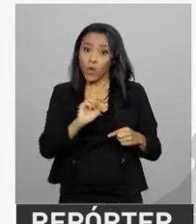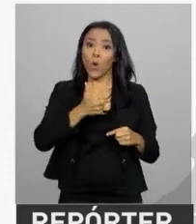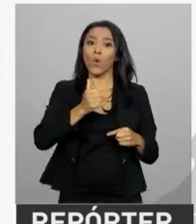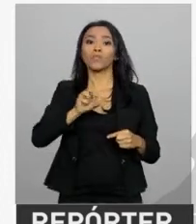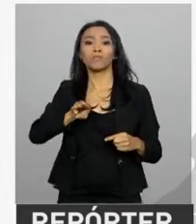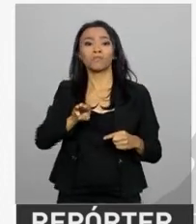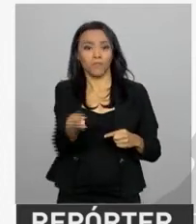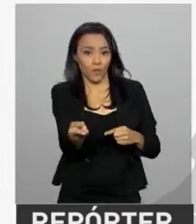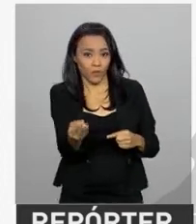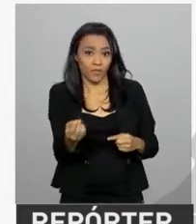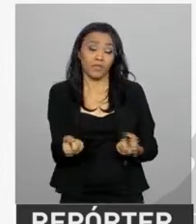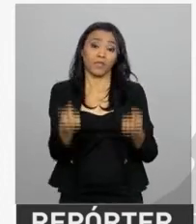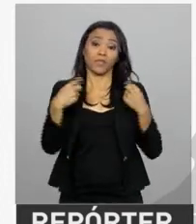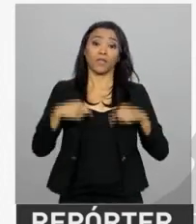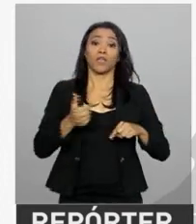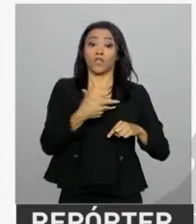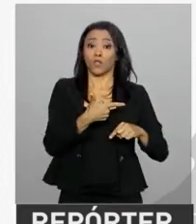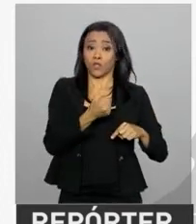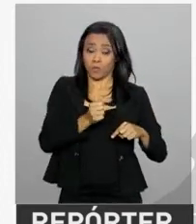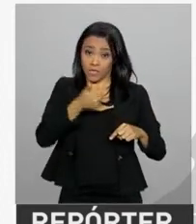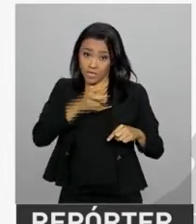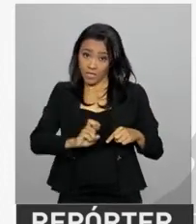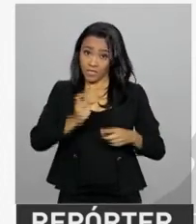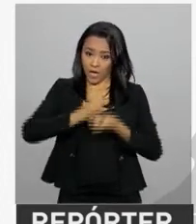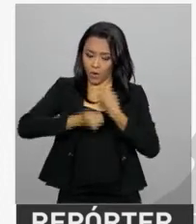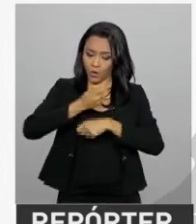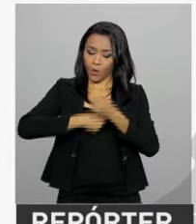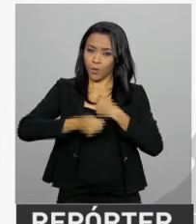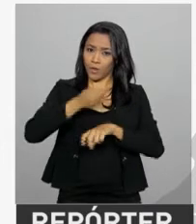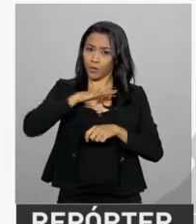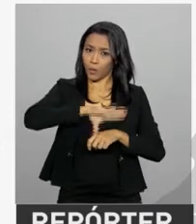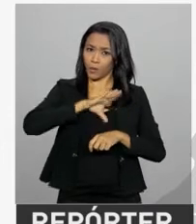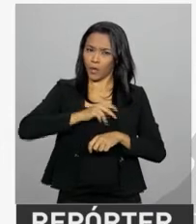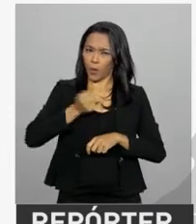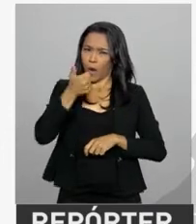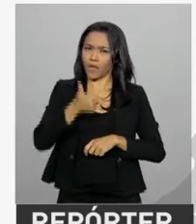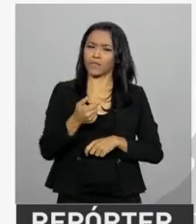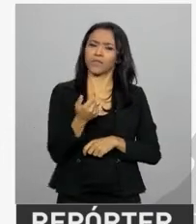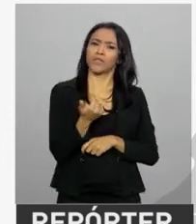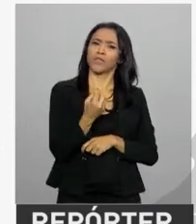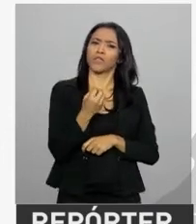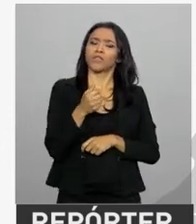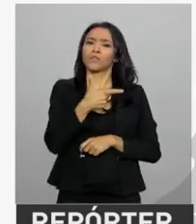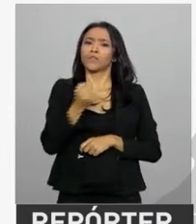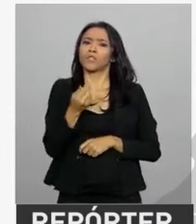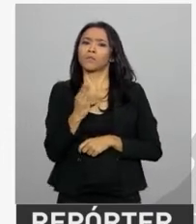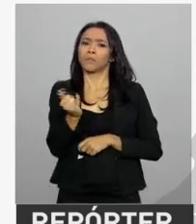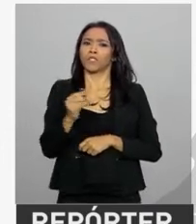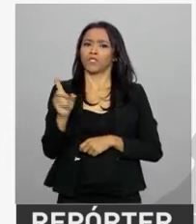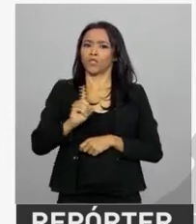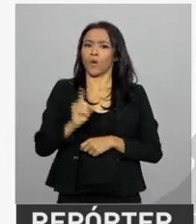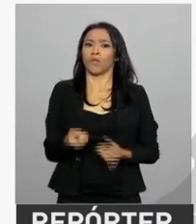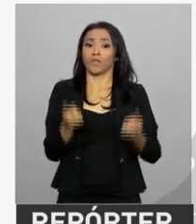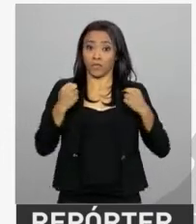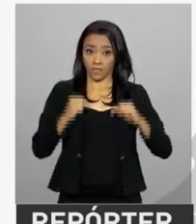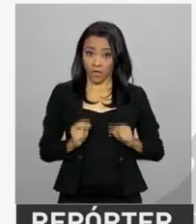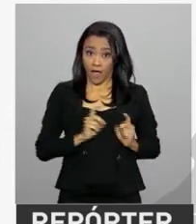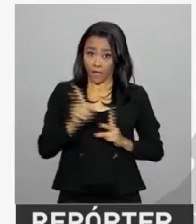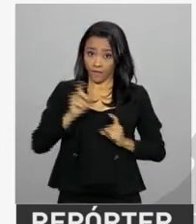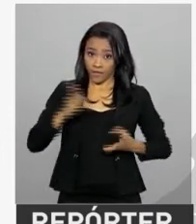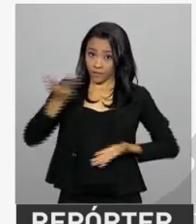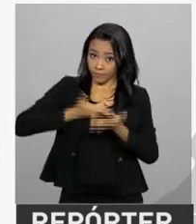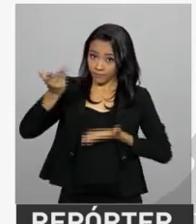de habitantes. Em 2015, a economia portuguesa movimentou quase US$200 bilhões. O comércio entre